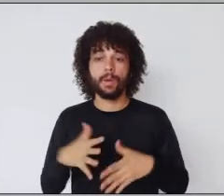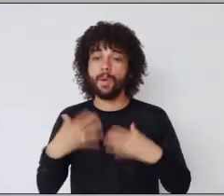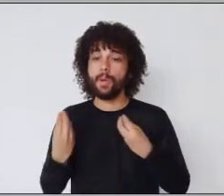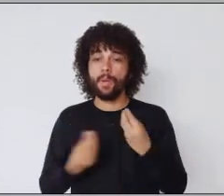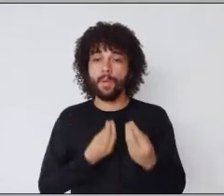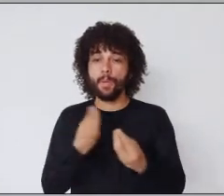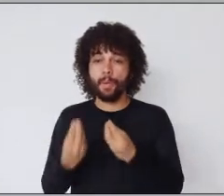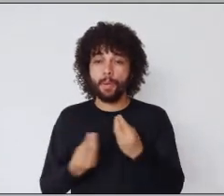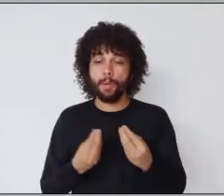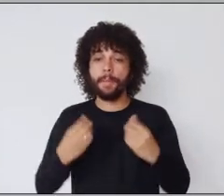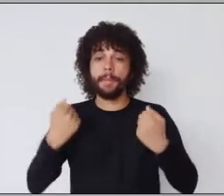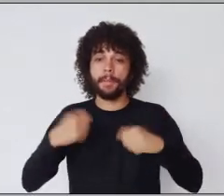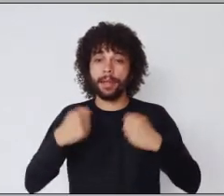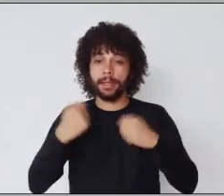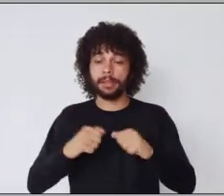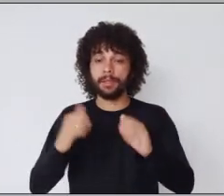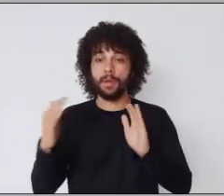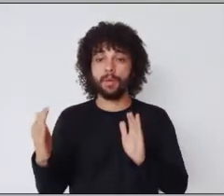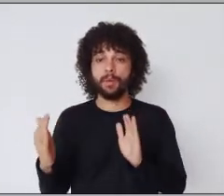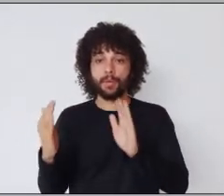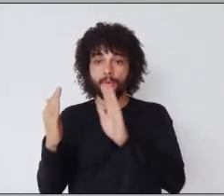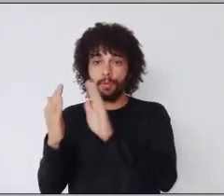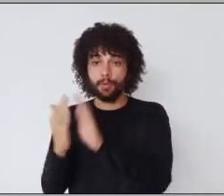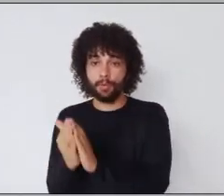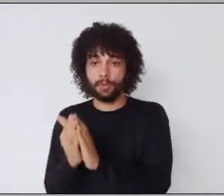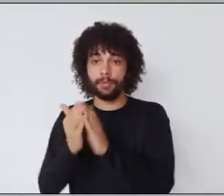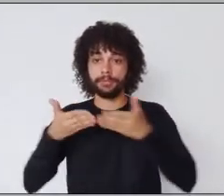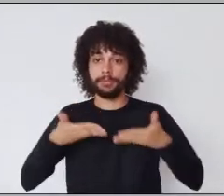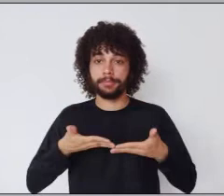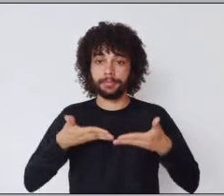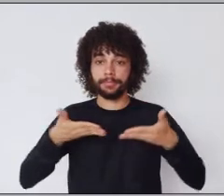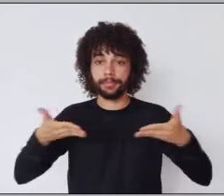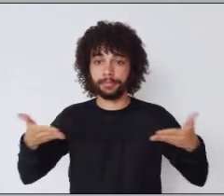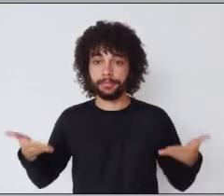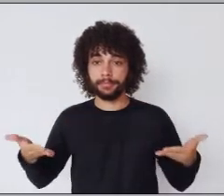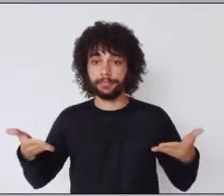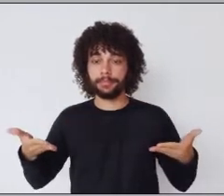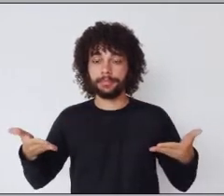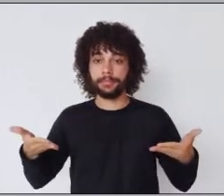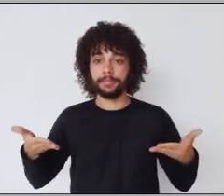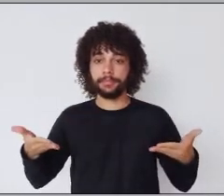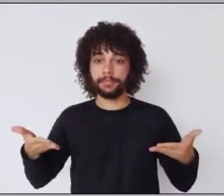de suporte do CETIC, vocês precisam acessar o endereço